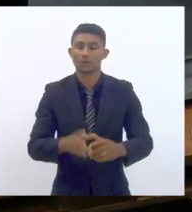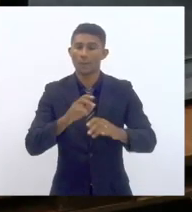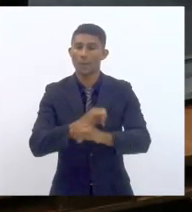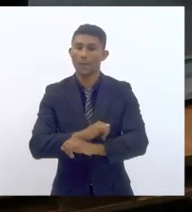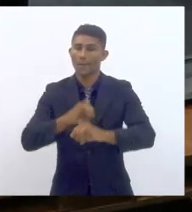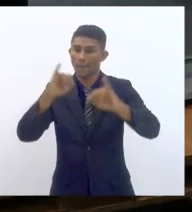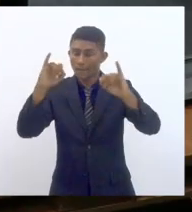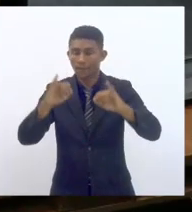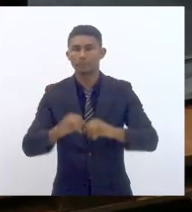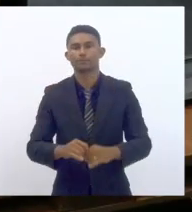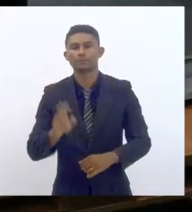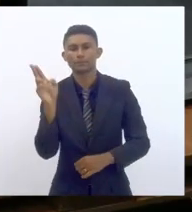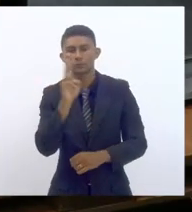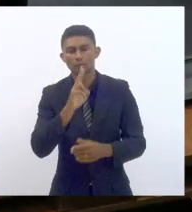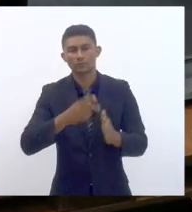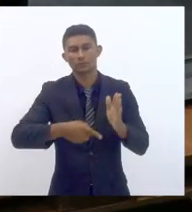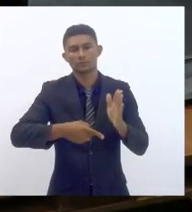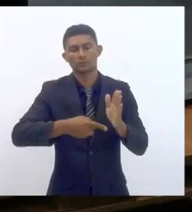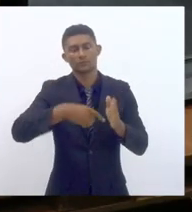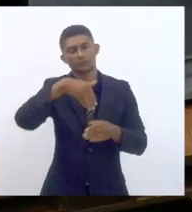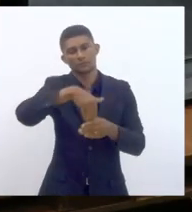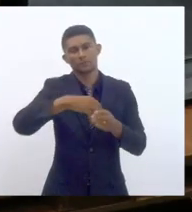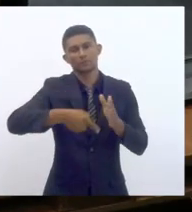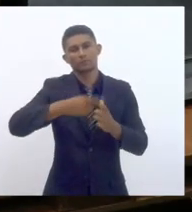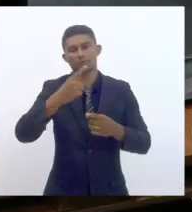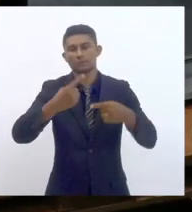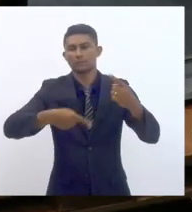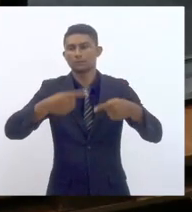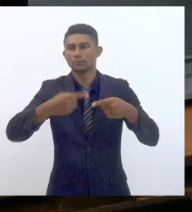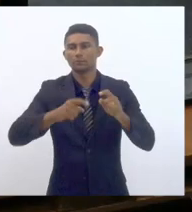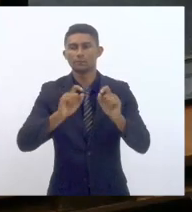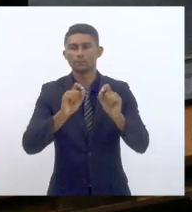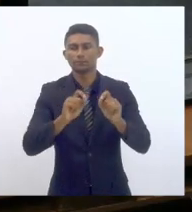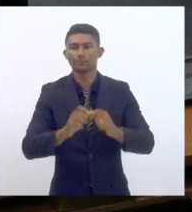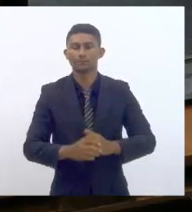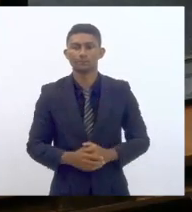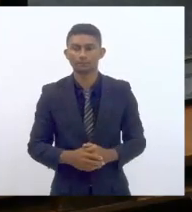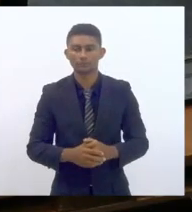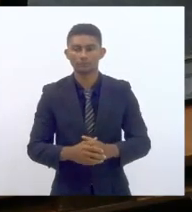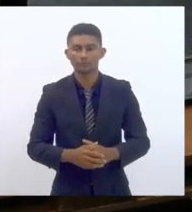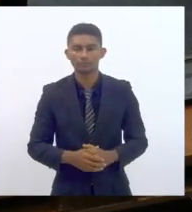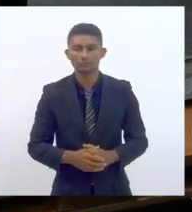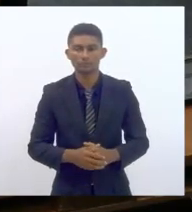Anuncio, em regime de urgência, em votação, em discussão única.